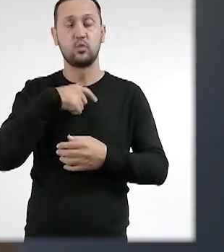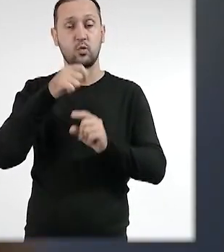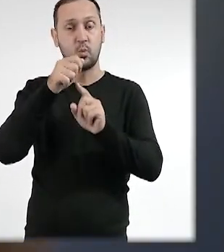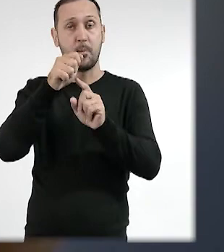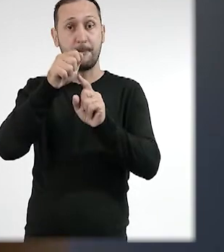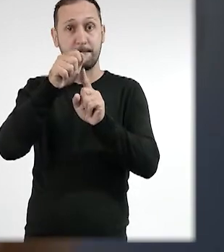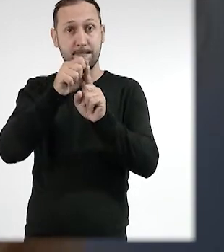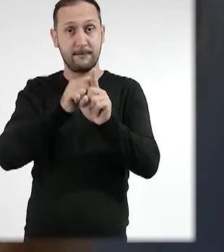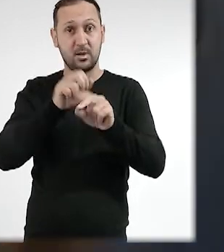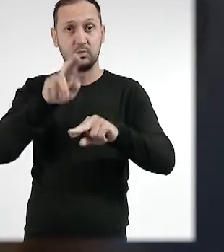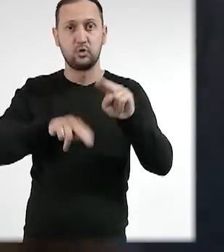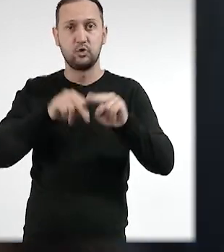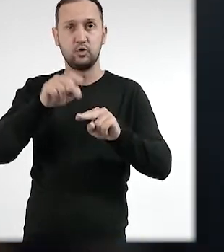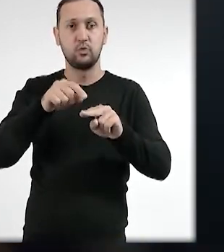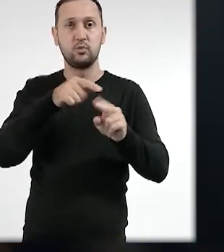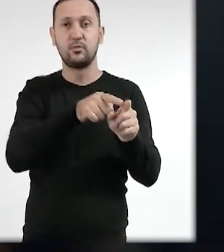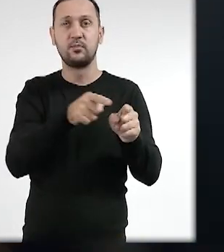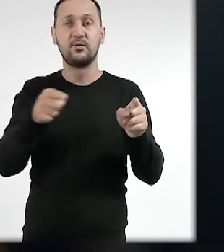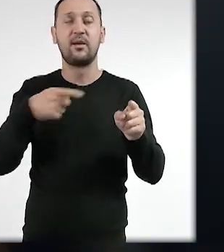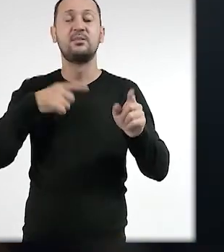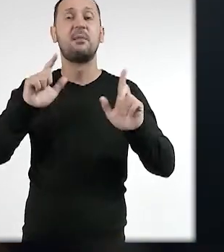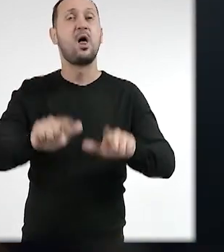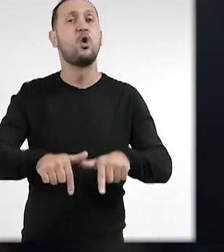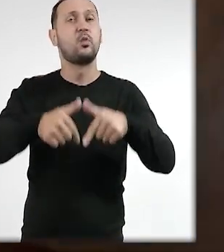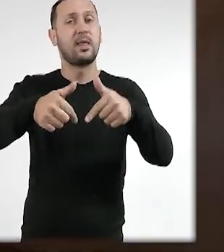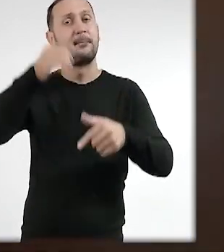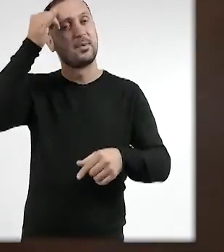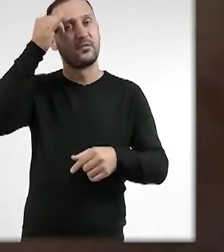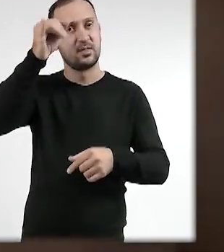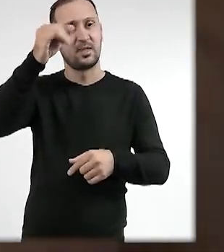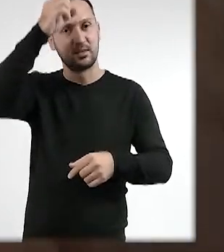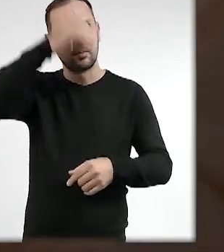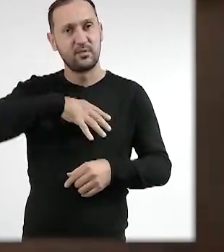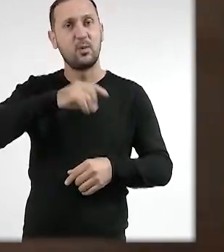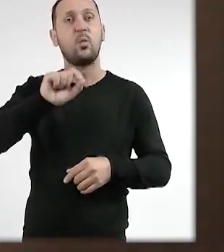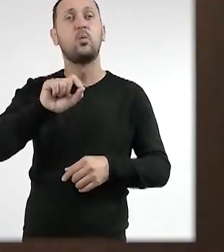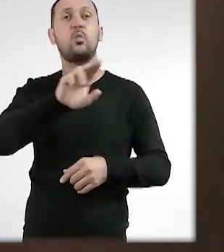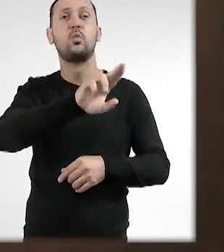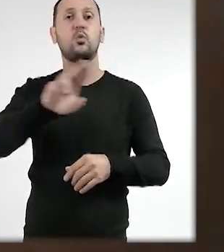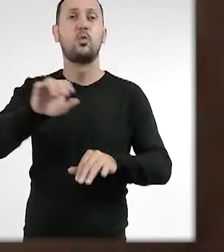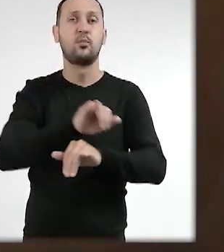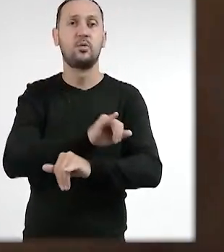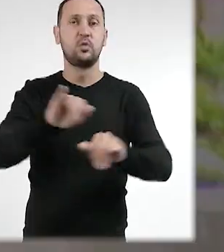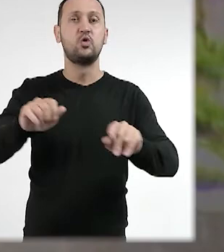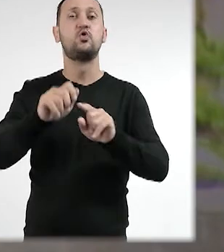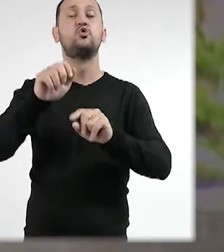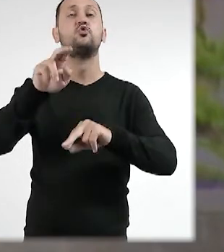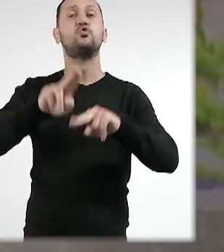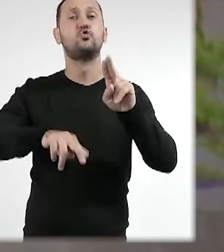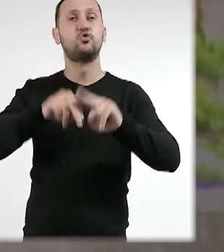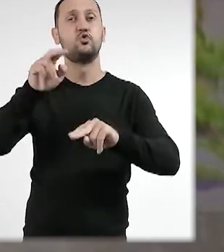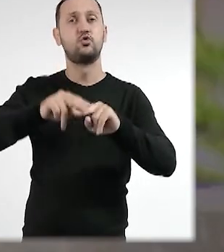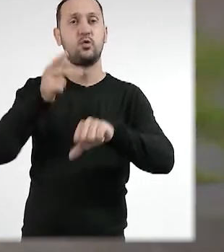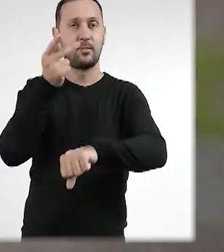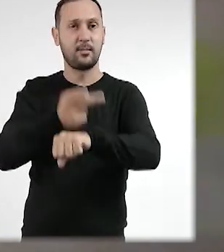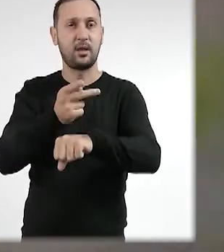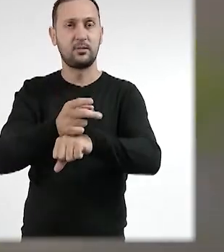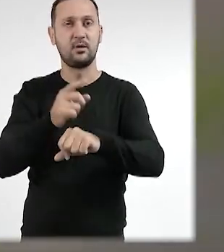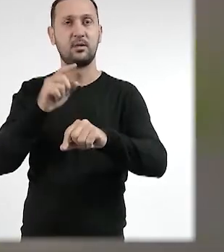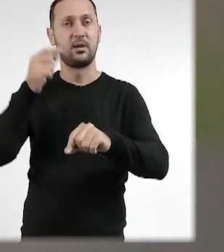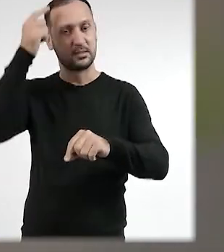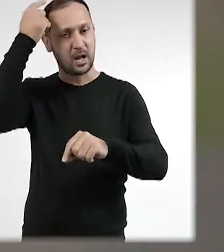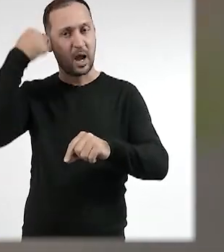dedicado inteiramente ao combate a esse tipo de violência, com a campanha Junho Prata. A cor prateada se assemelha aos